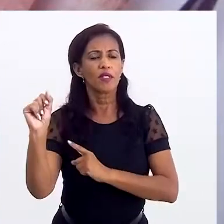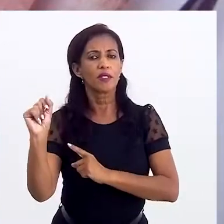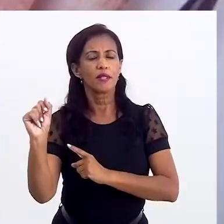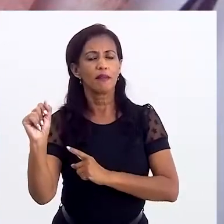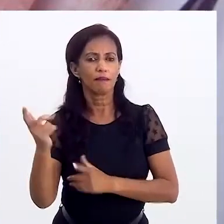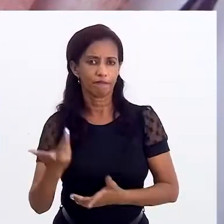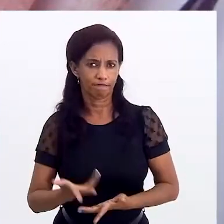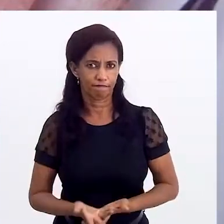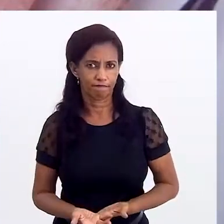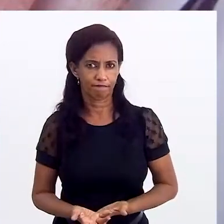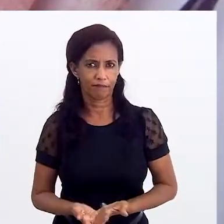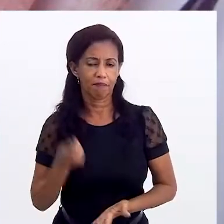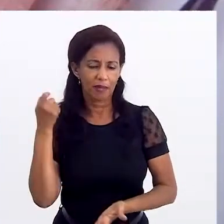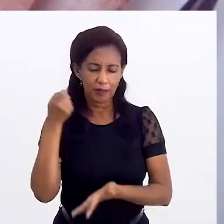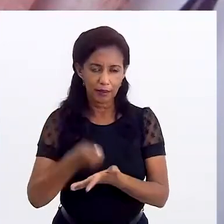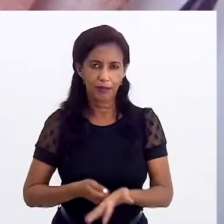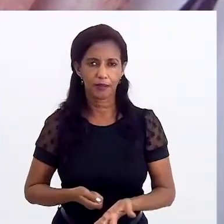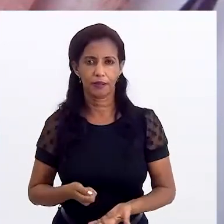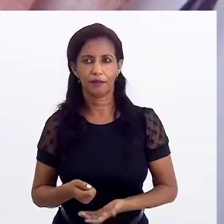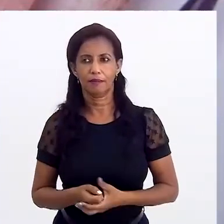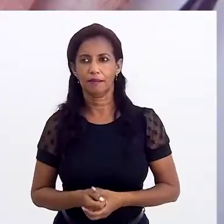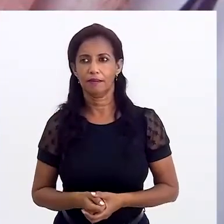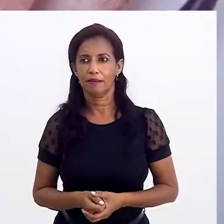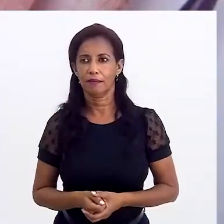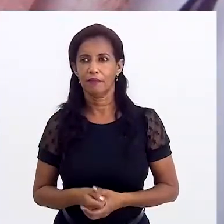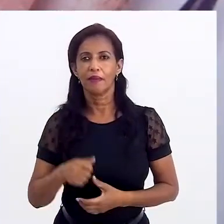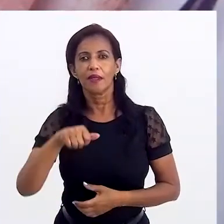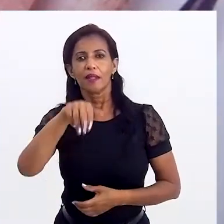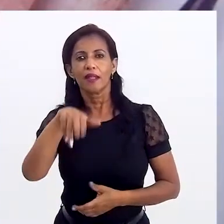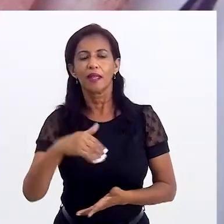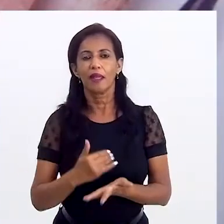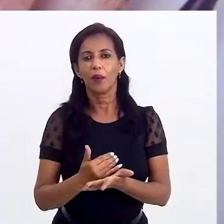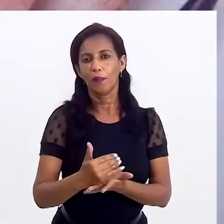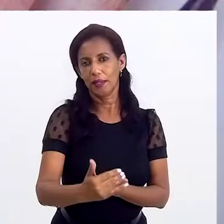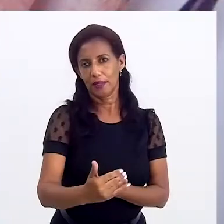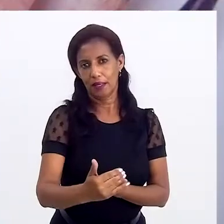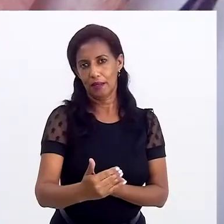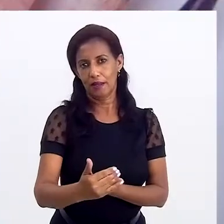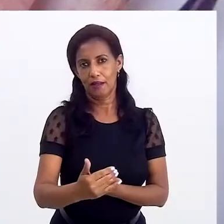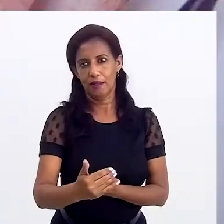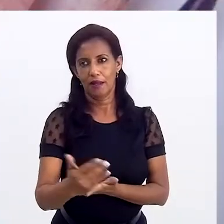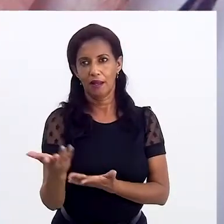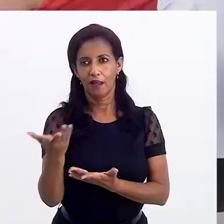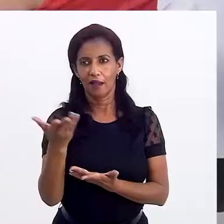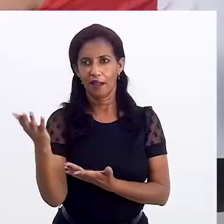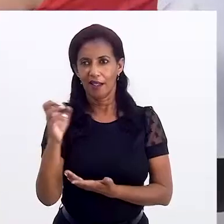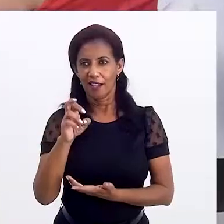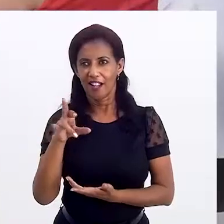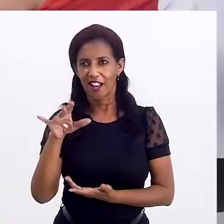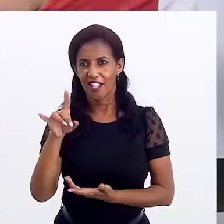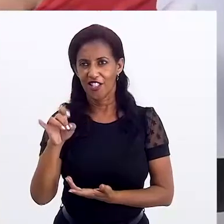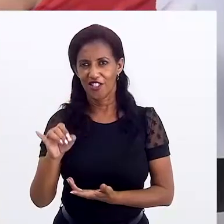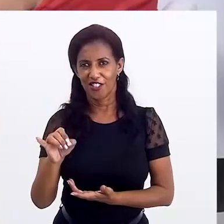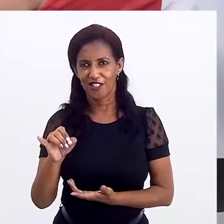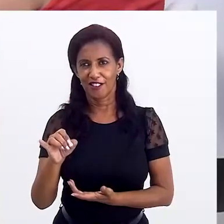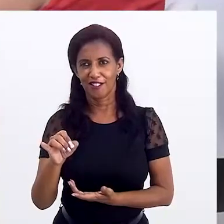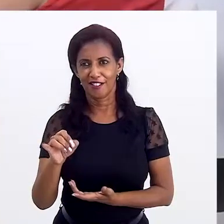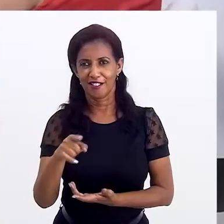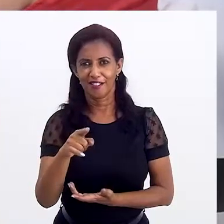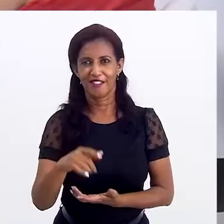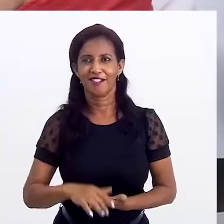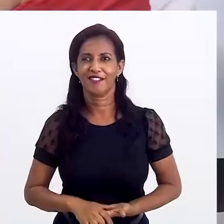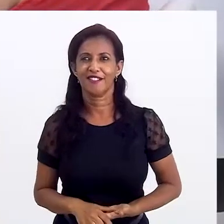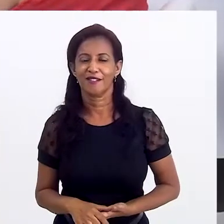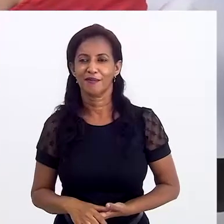e persistir. Quem quer começar? Cleiton? Já vi que o Cledir sempre fala que... Cleiton, começa